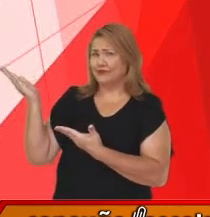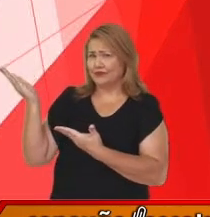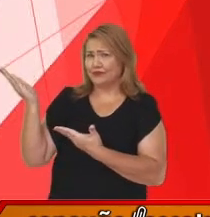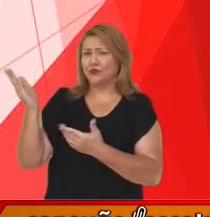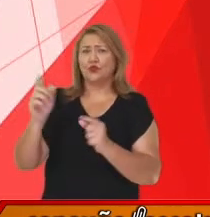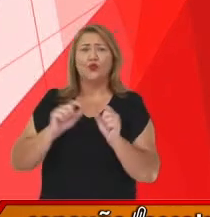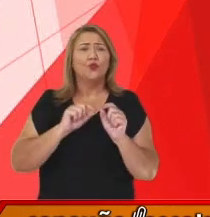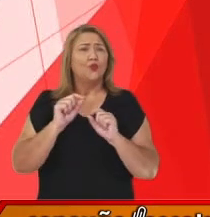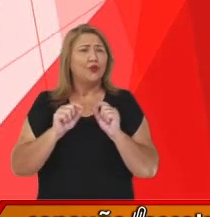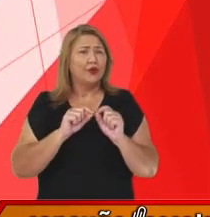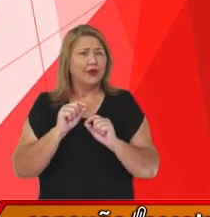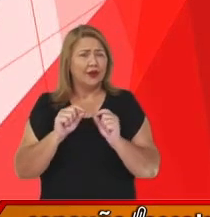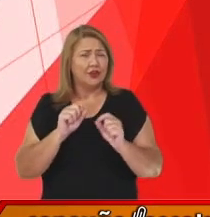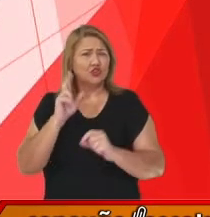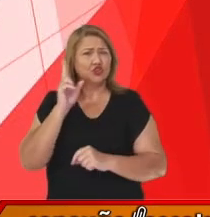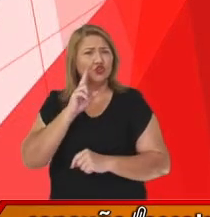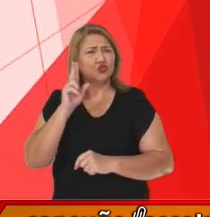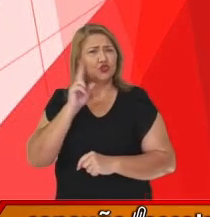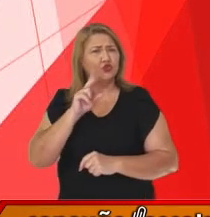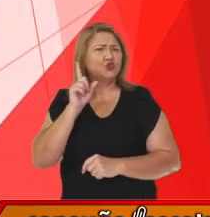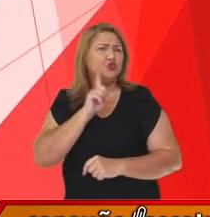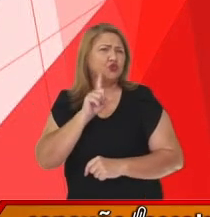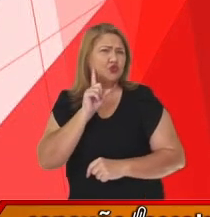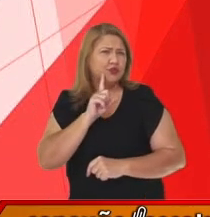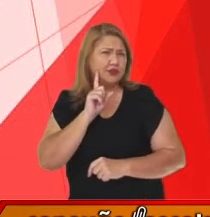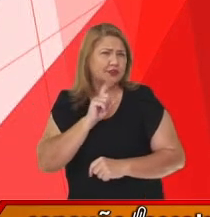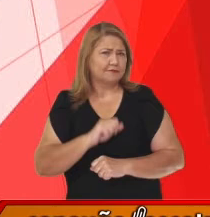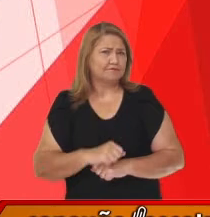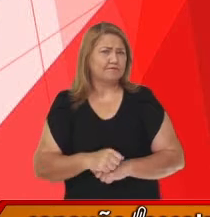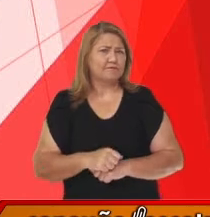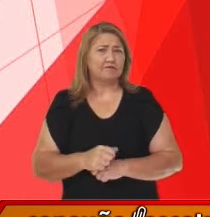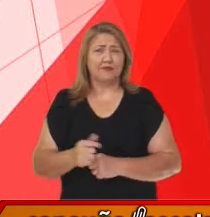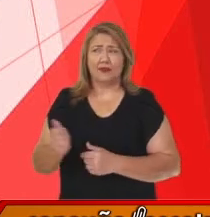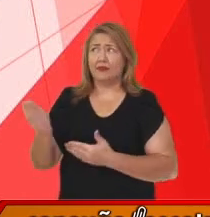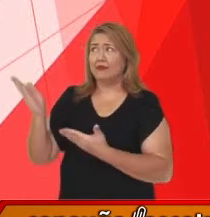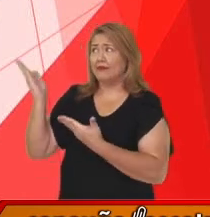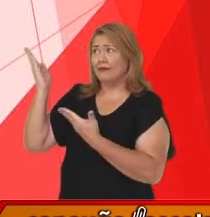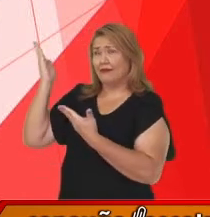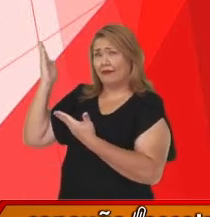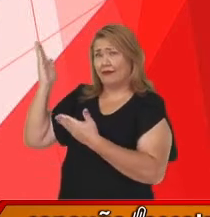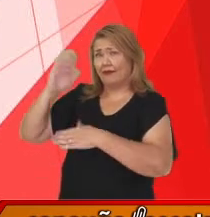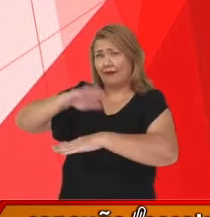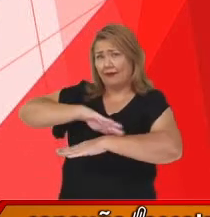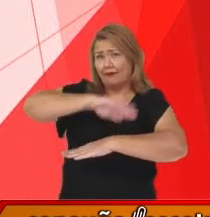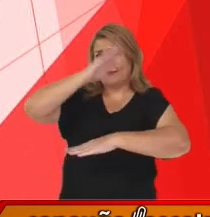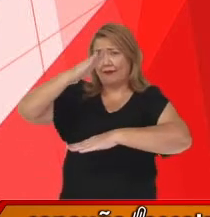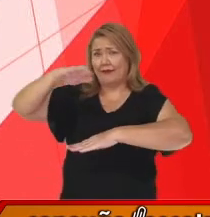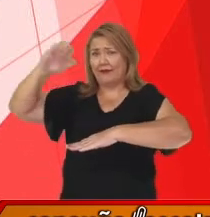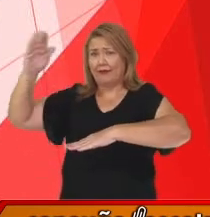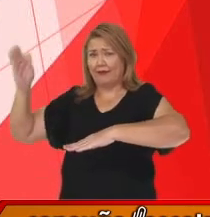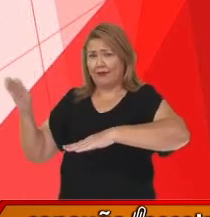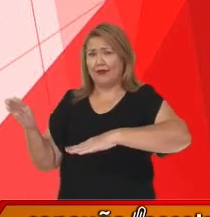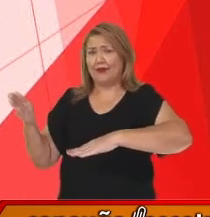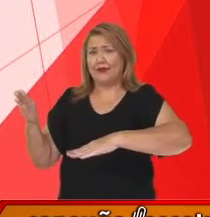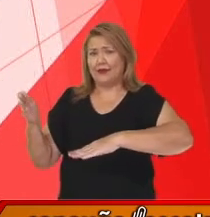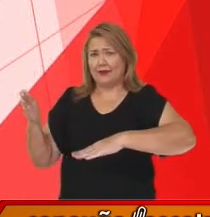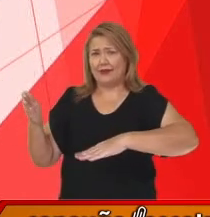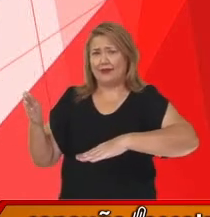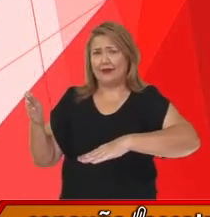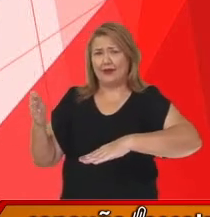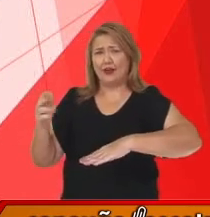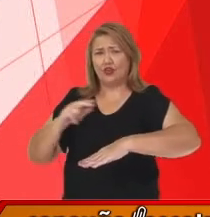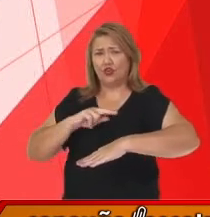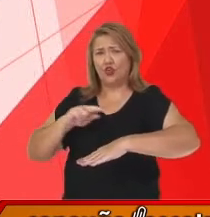um episódio da história dos Estados Unidos. Aqui nós temos o Monte Rushmore, com a exibição